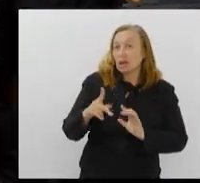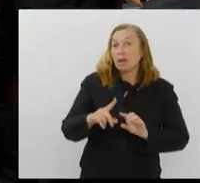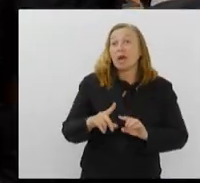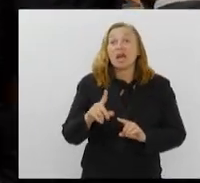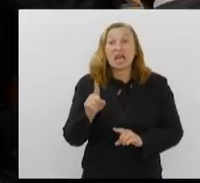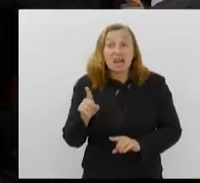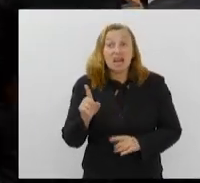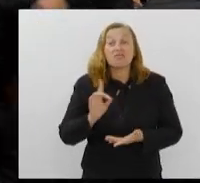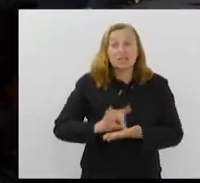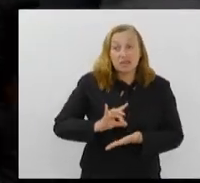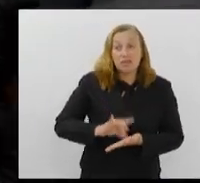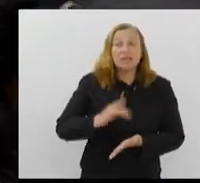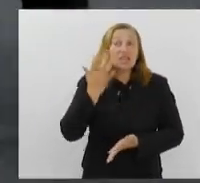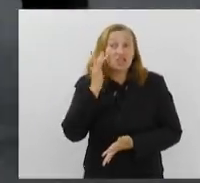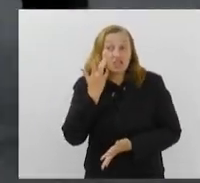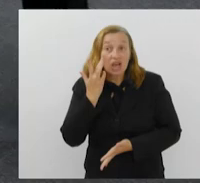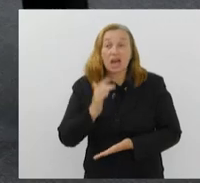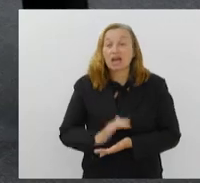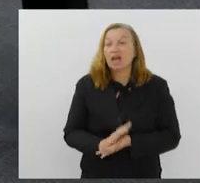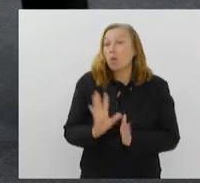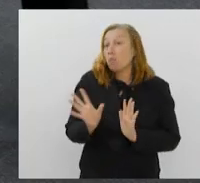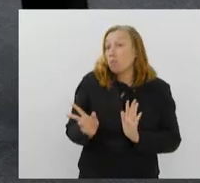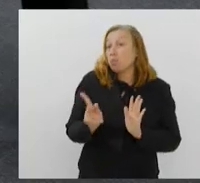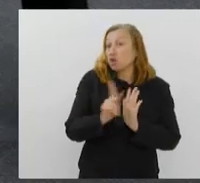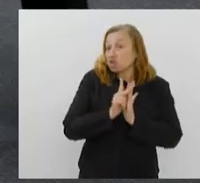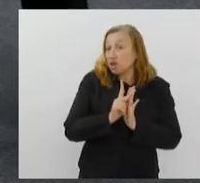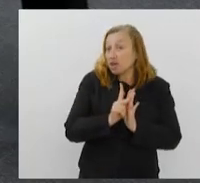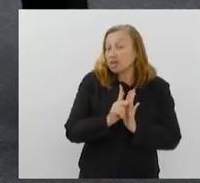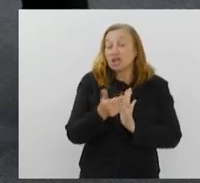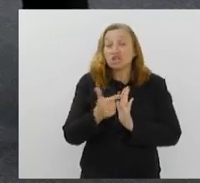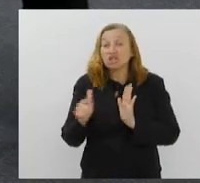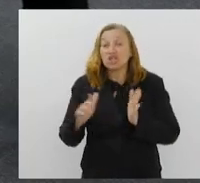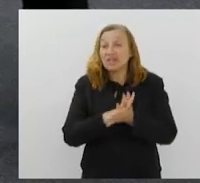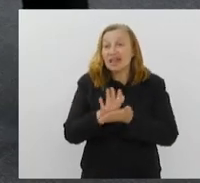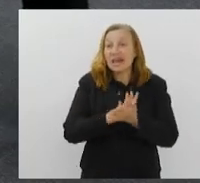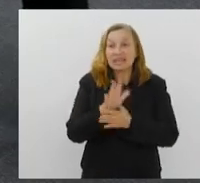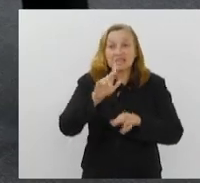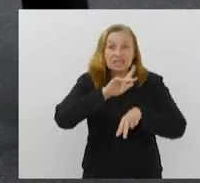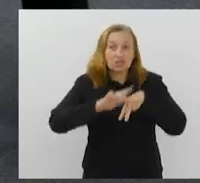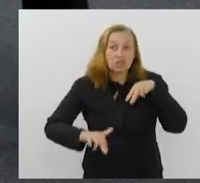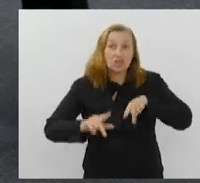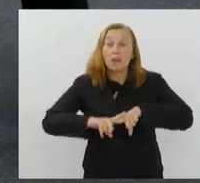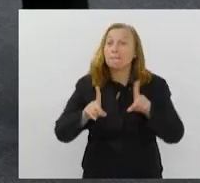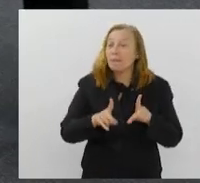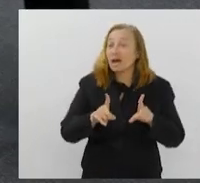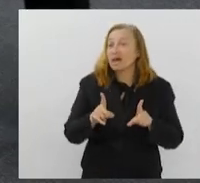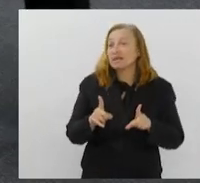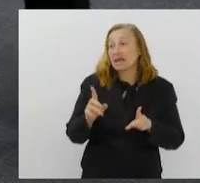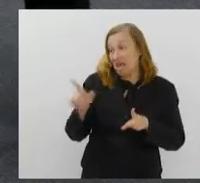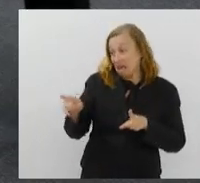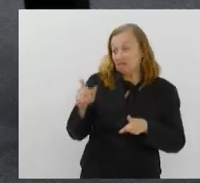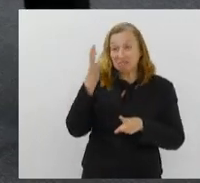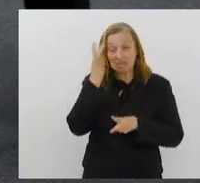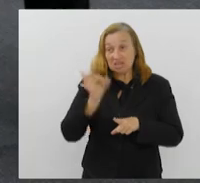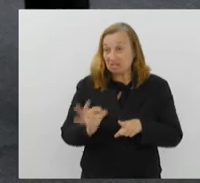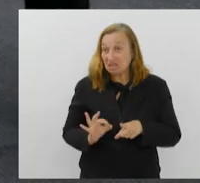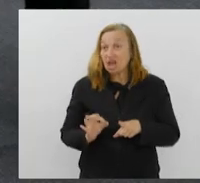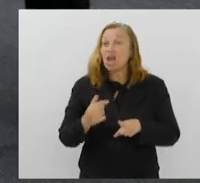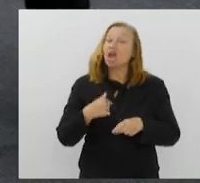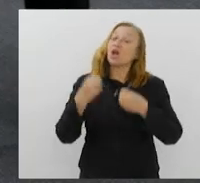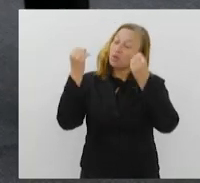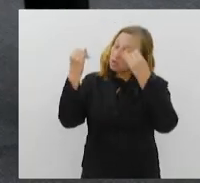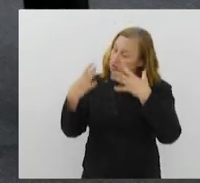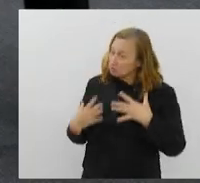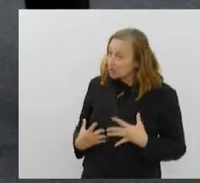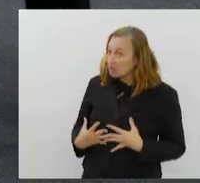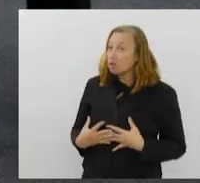Talvez ele realmente achasse que era um projeto que não tinha nada de ideológico. Mas já que ele não entendeu, eu me dou o trabalho de